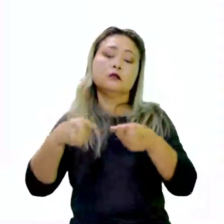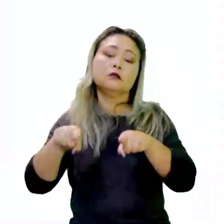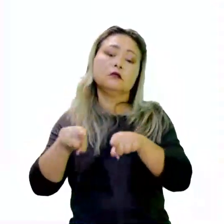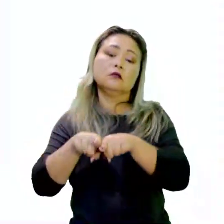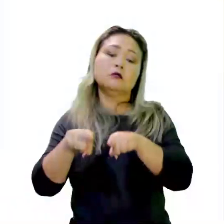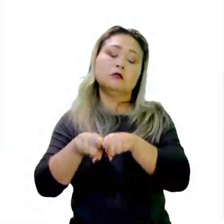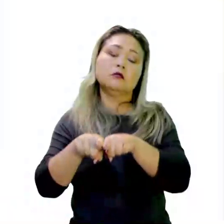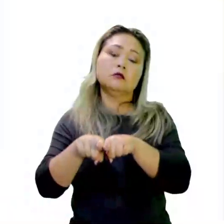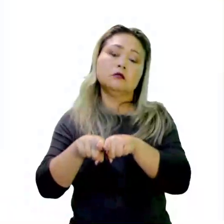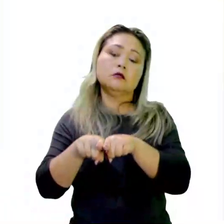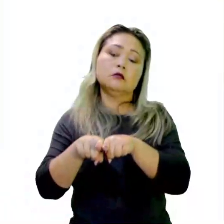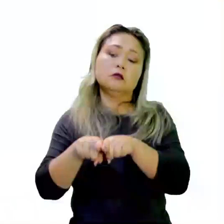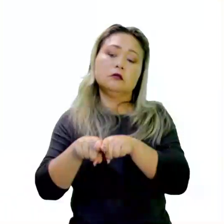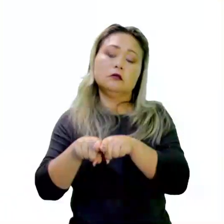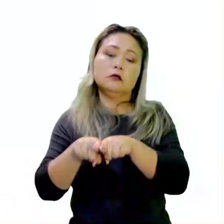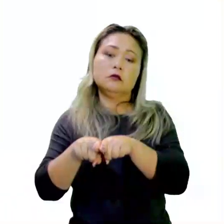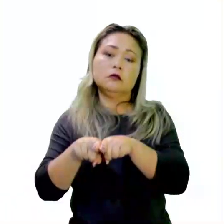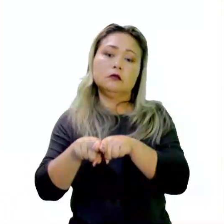também